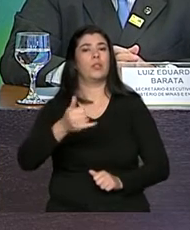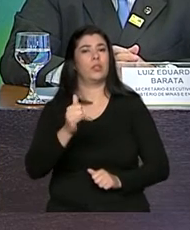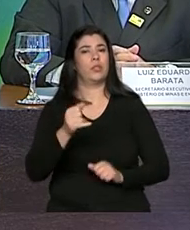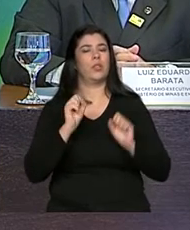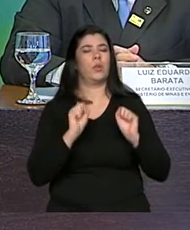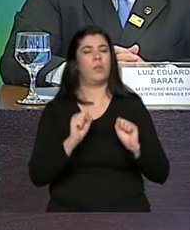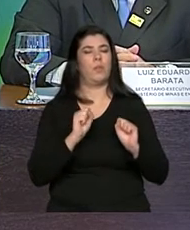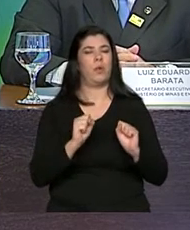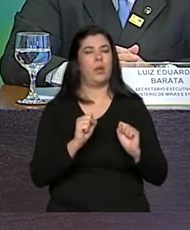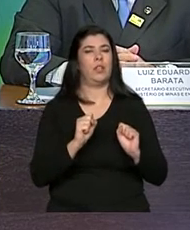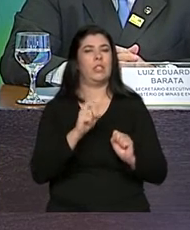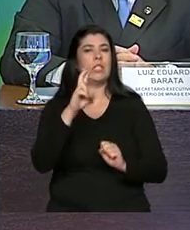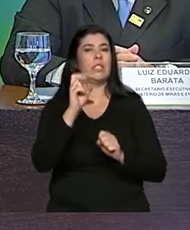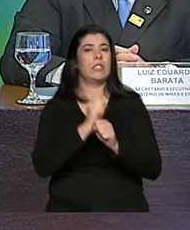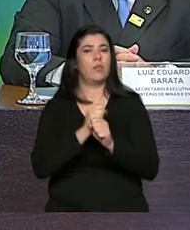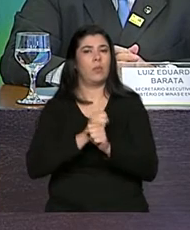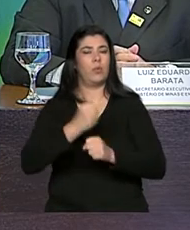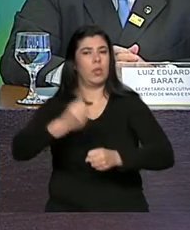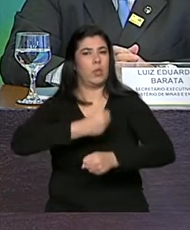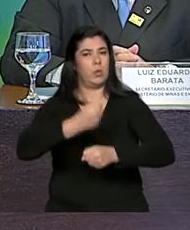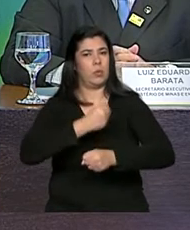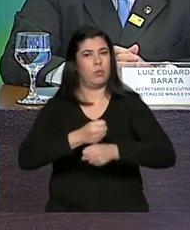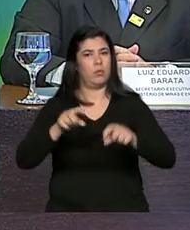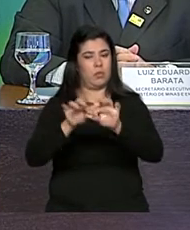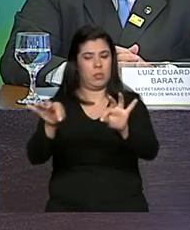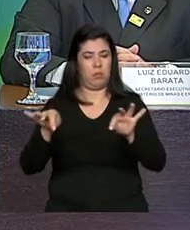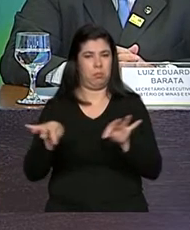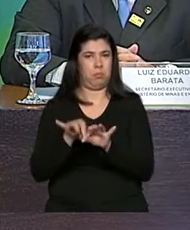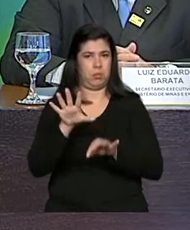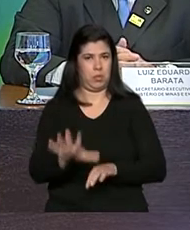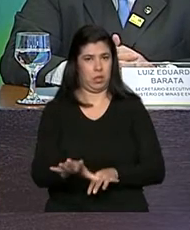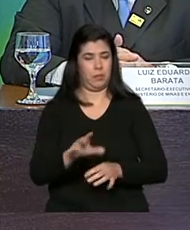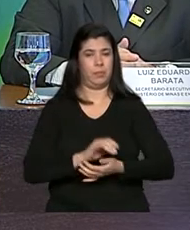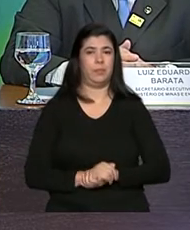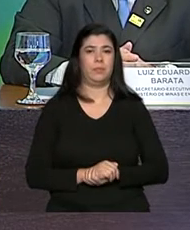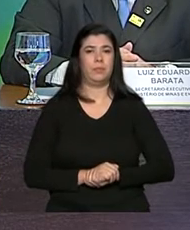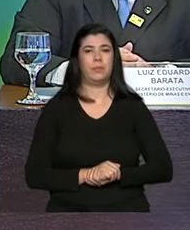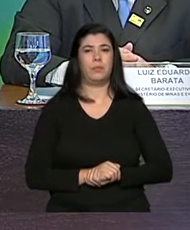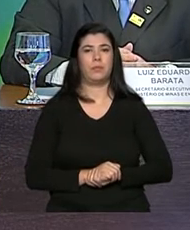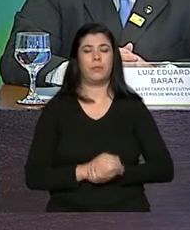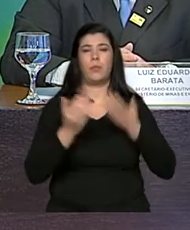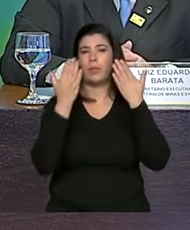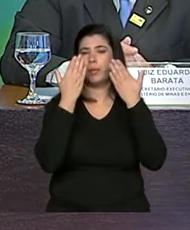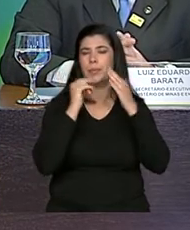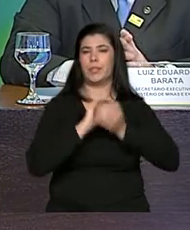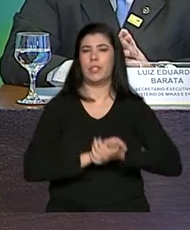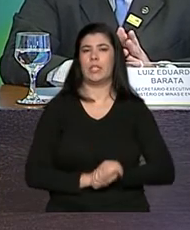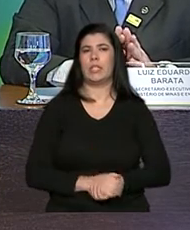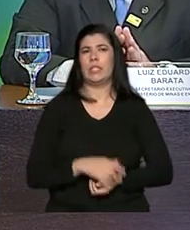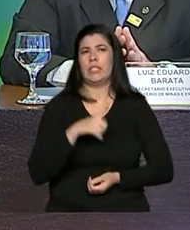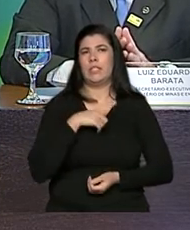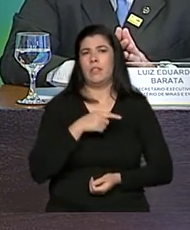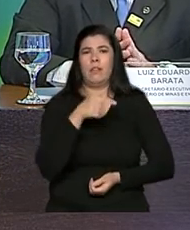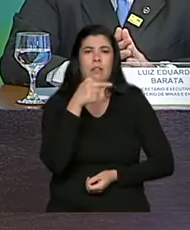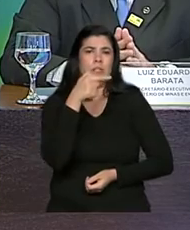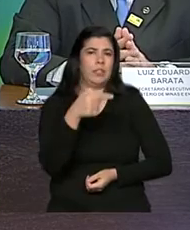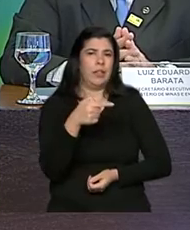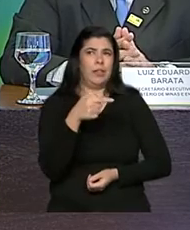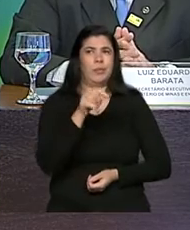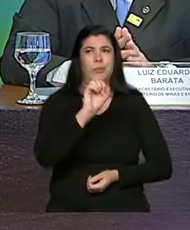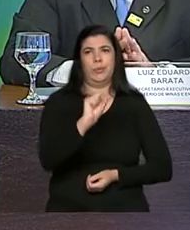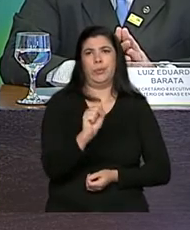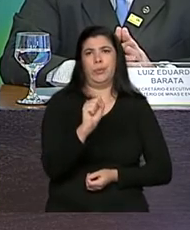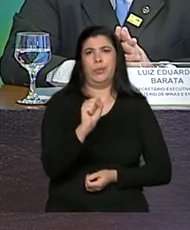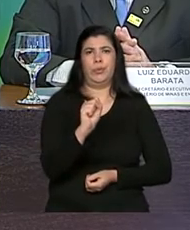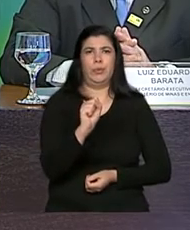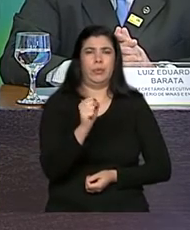período de cinco anos para execução a veja a questão de sete anos hoje oito